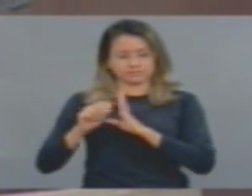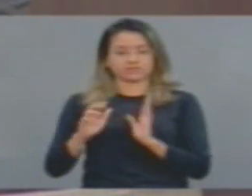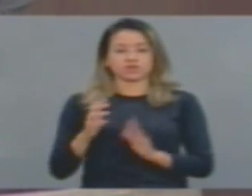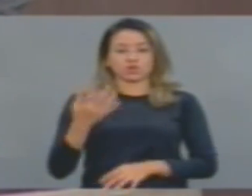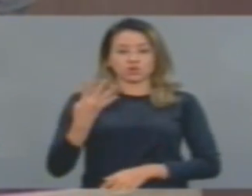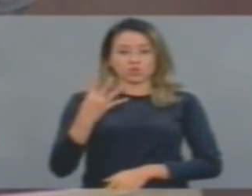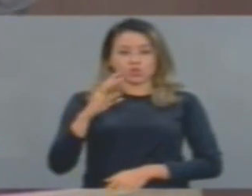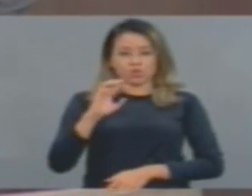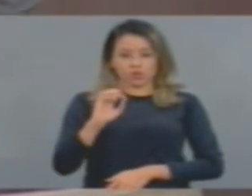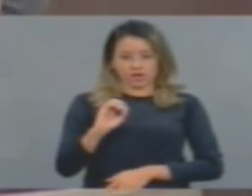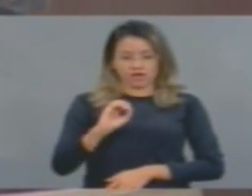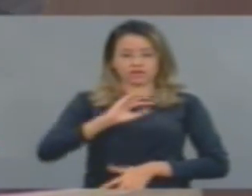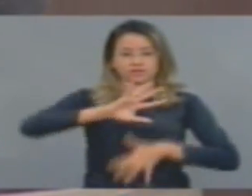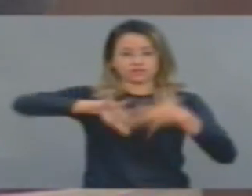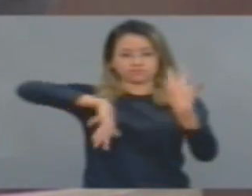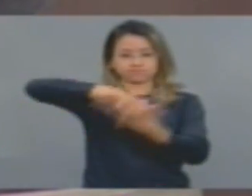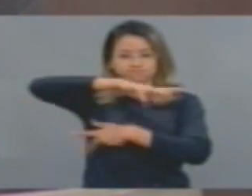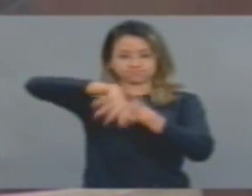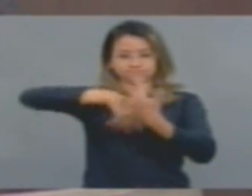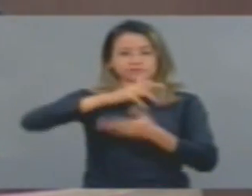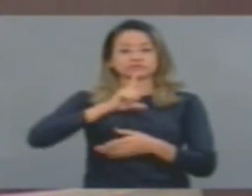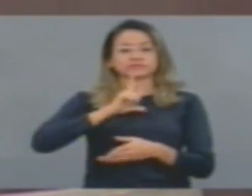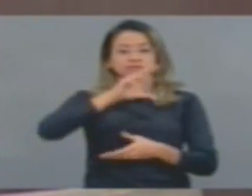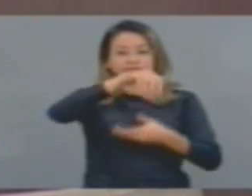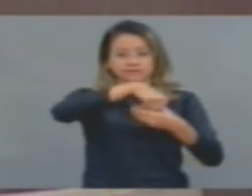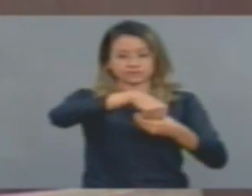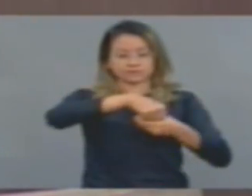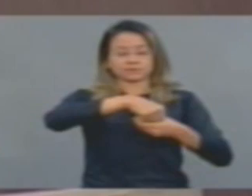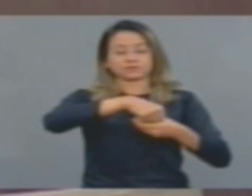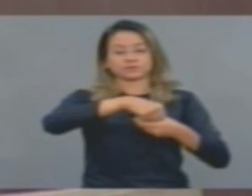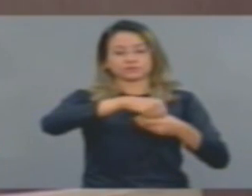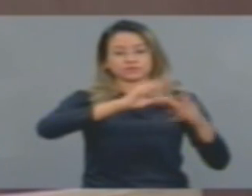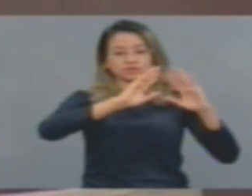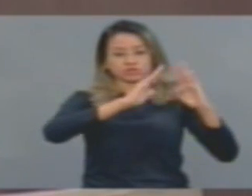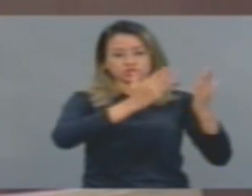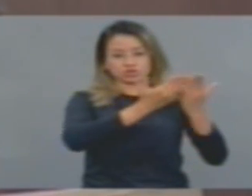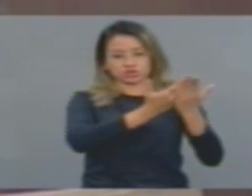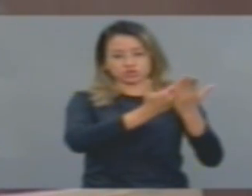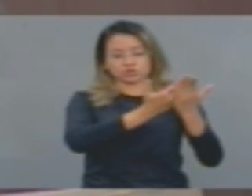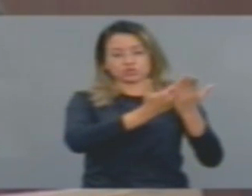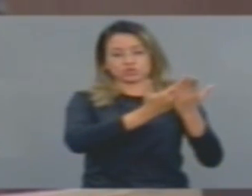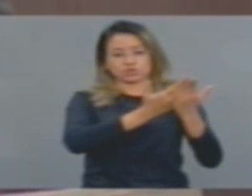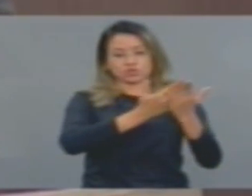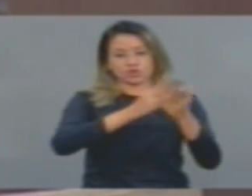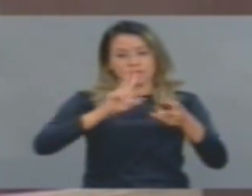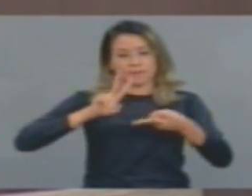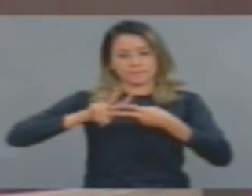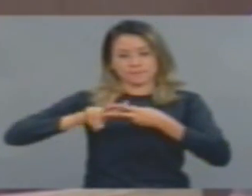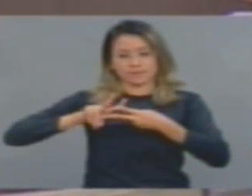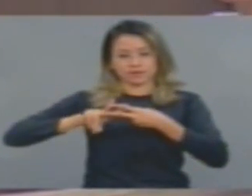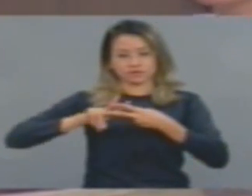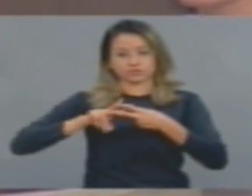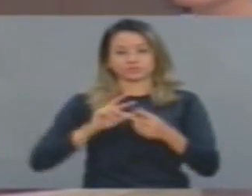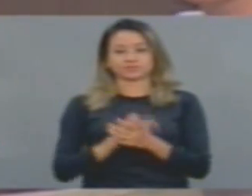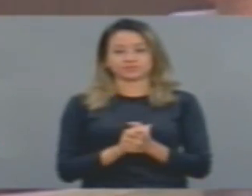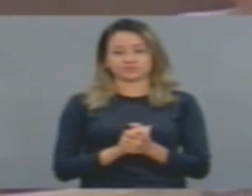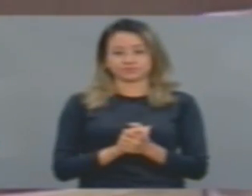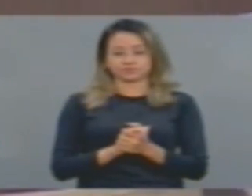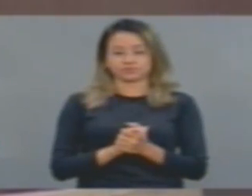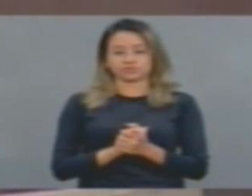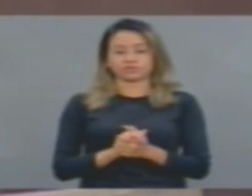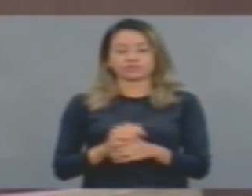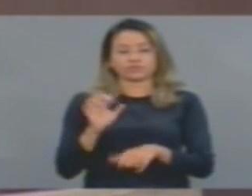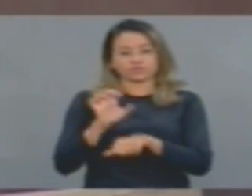40 rebeliões. Ano passado, dados da Defensoria Pública do Estado do